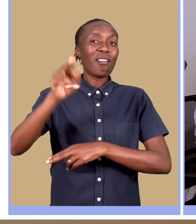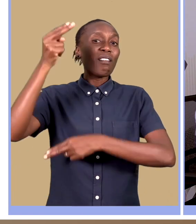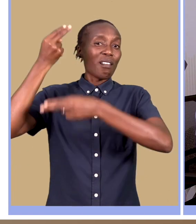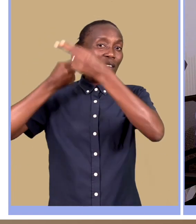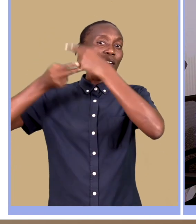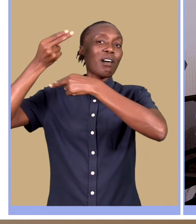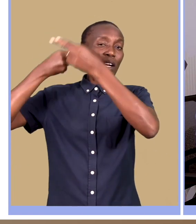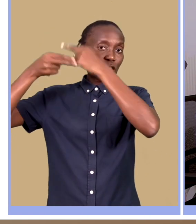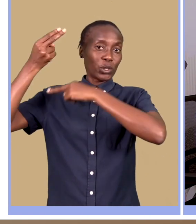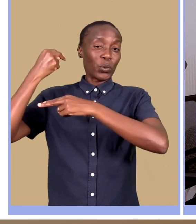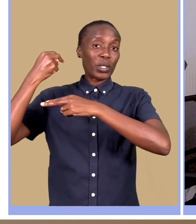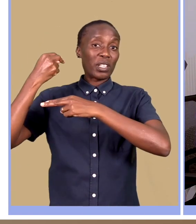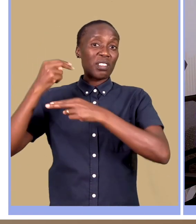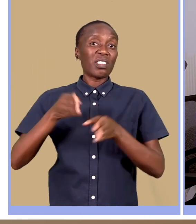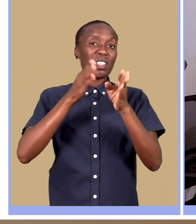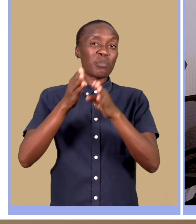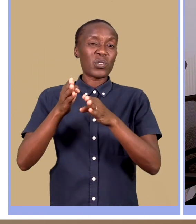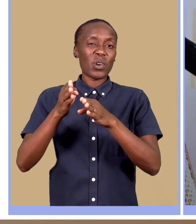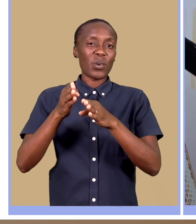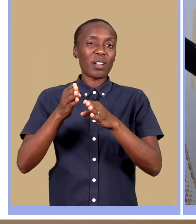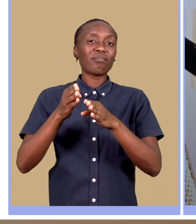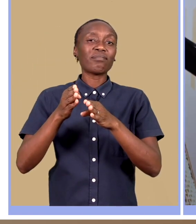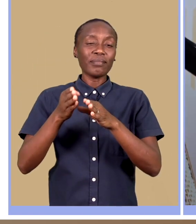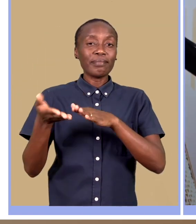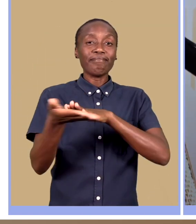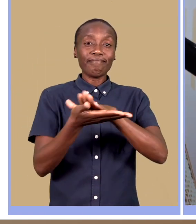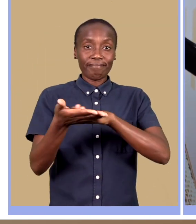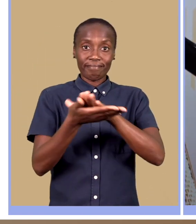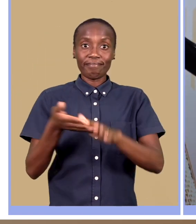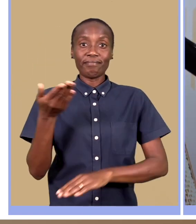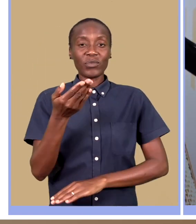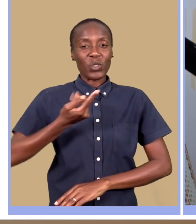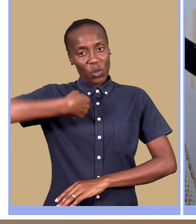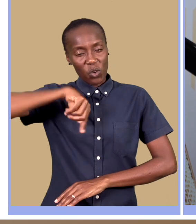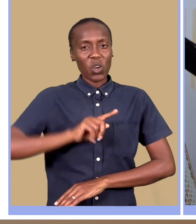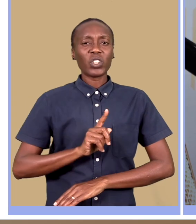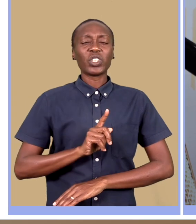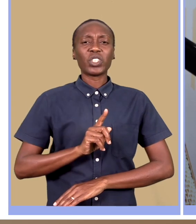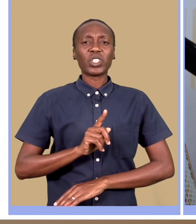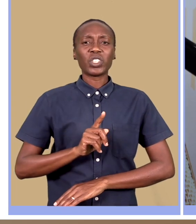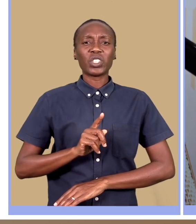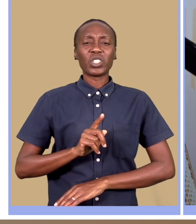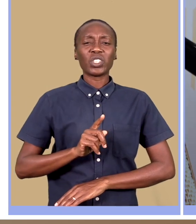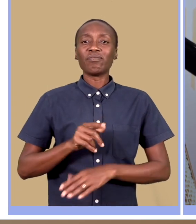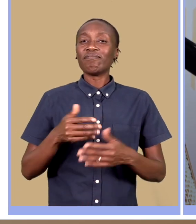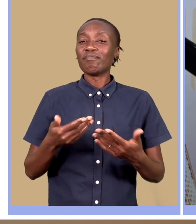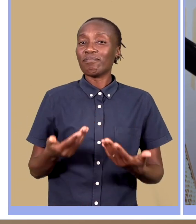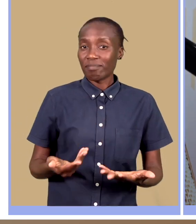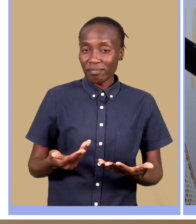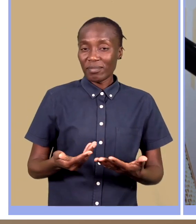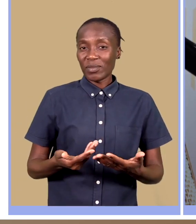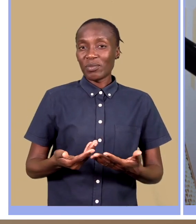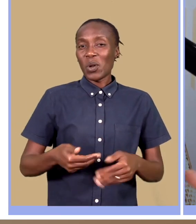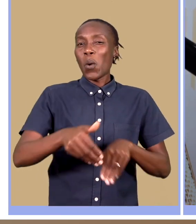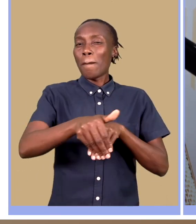culturais e históricos que estão na base deste comportamento, nós sempre vamos continuar com